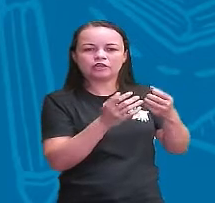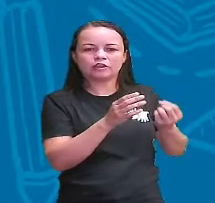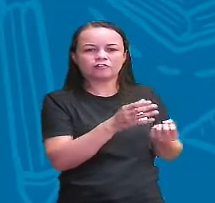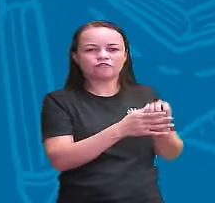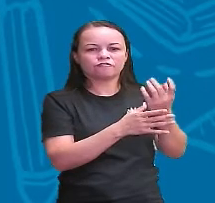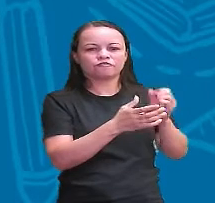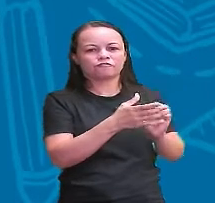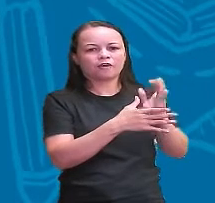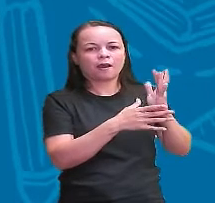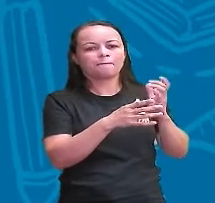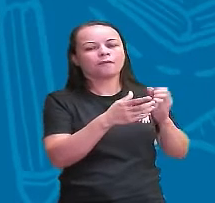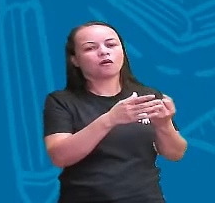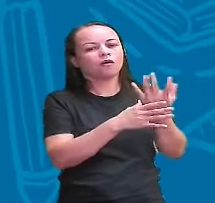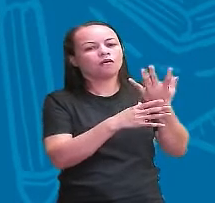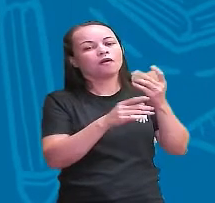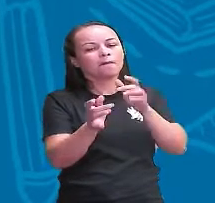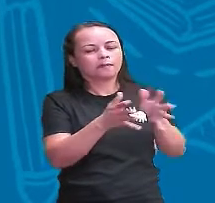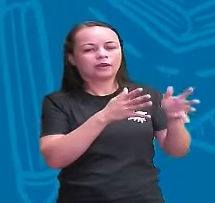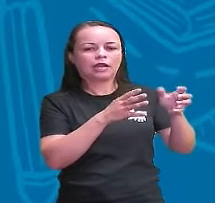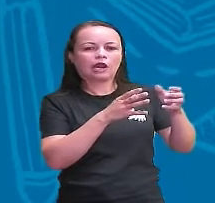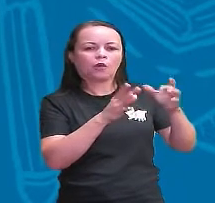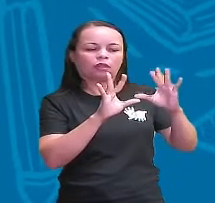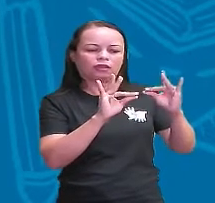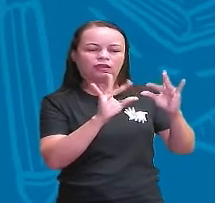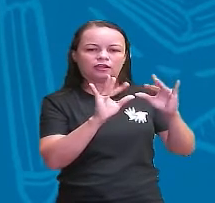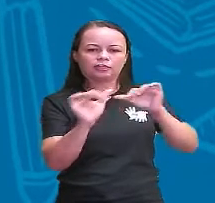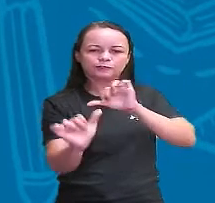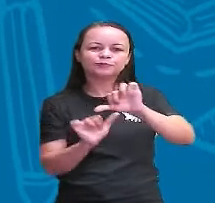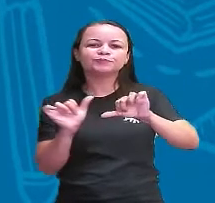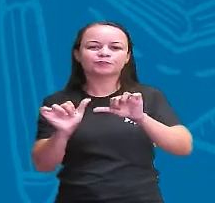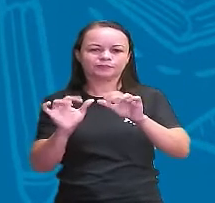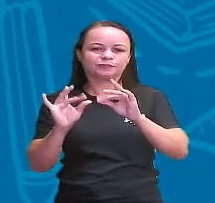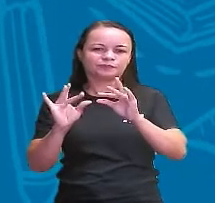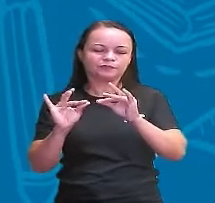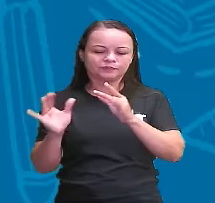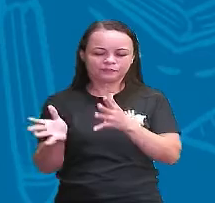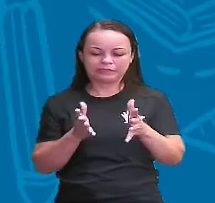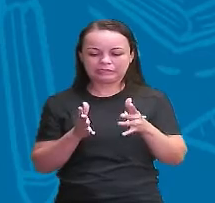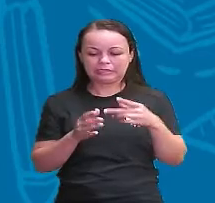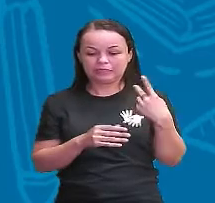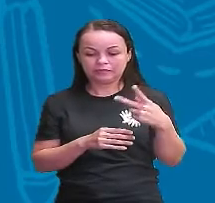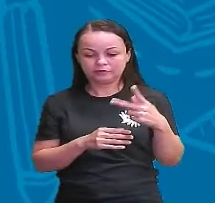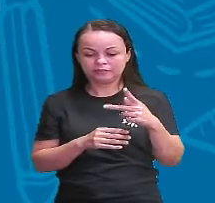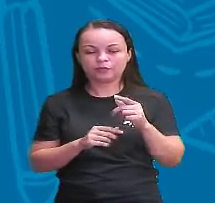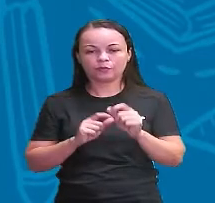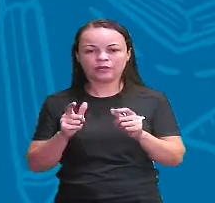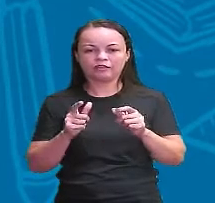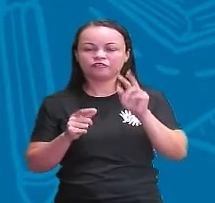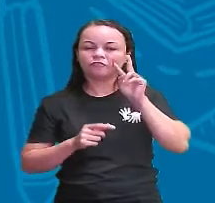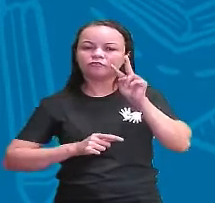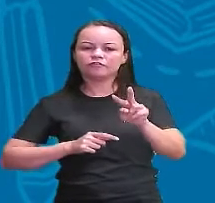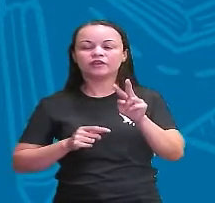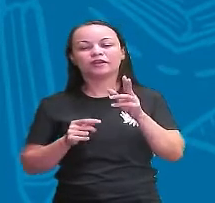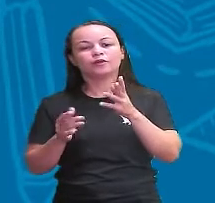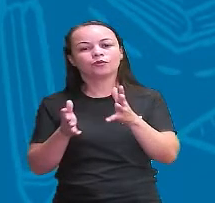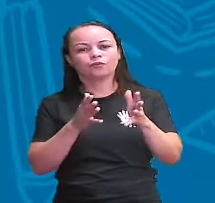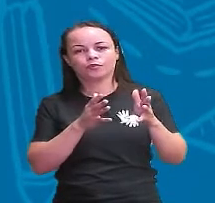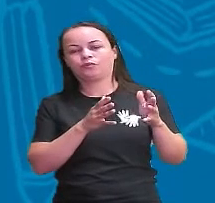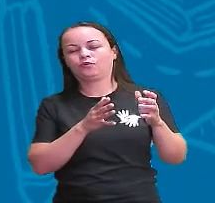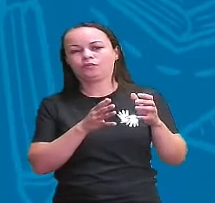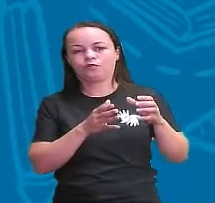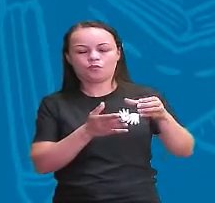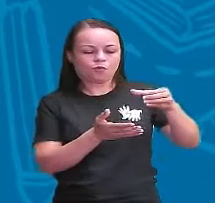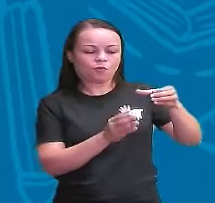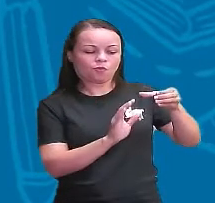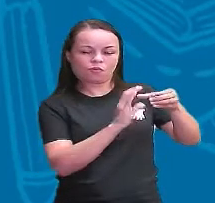vapor para o estado líquido, tá certo? Portanto, quando a gente vê aquele copo suado por fora, não é aquela água dentro do copo